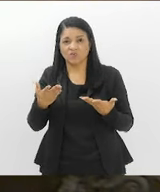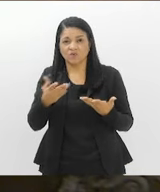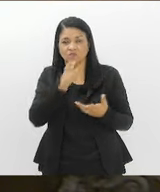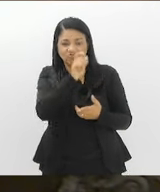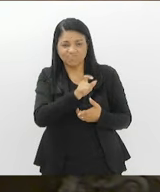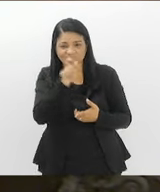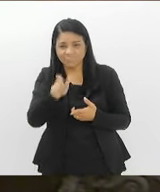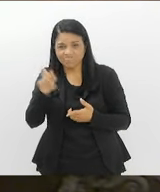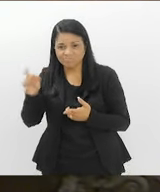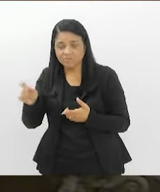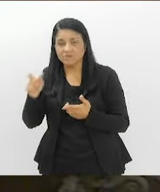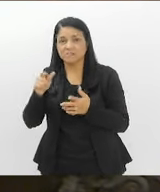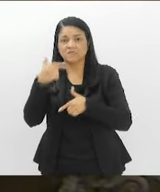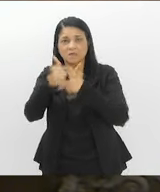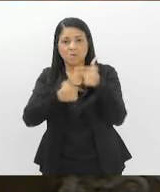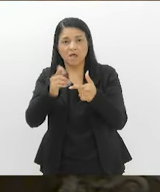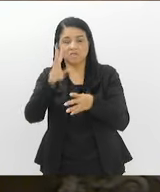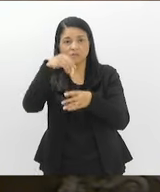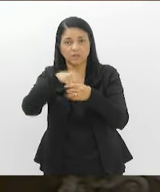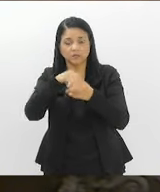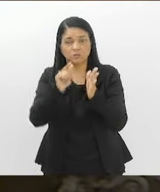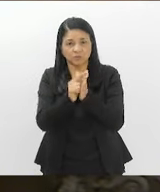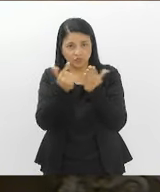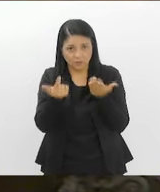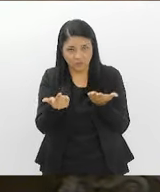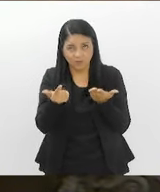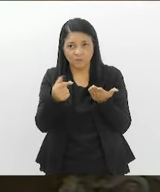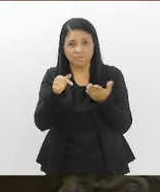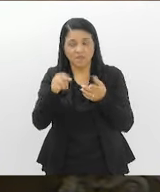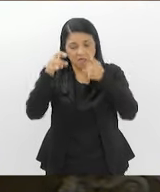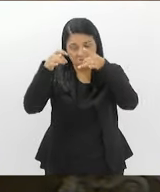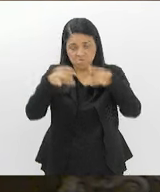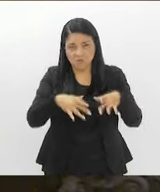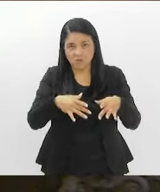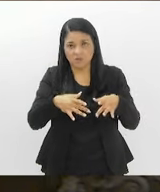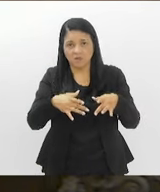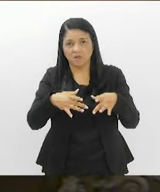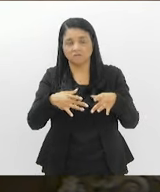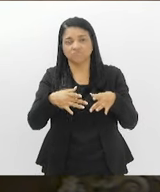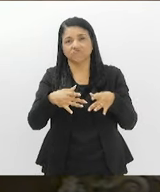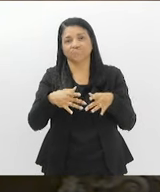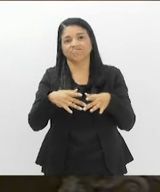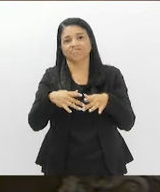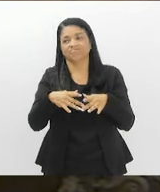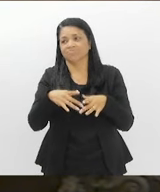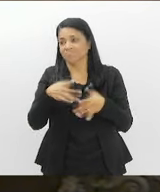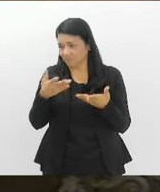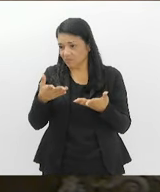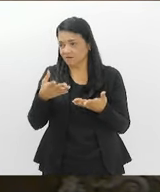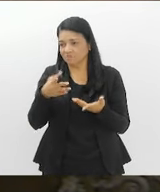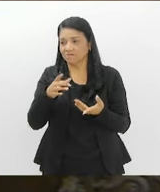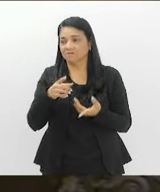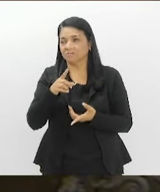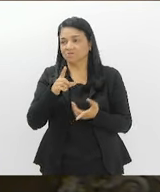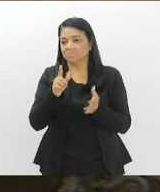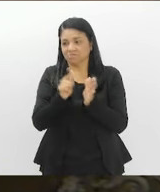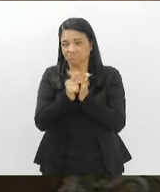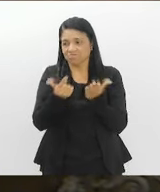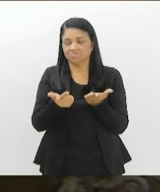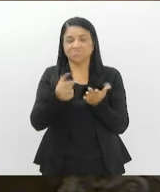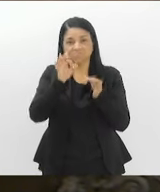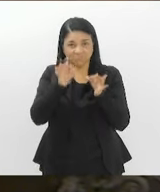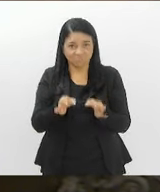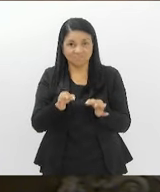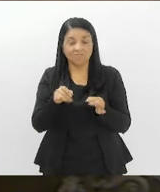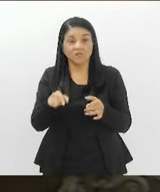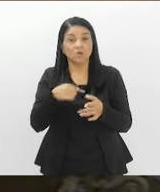jornais que, vergonhosamente, abandonaram o jornalismo direito. Foi o Correio da Manhã que mostrou